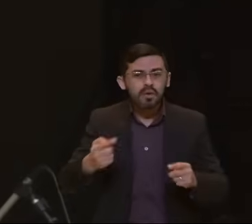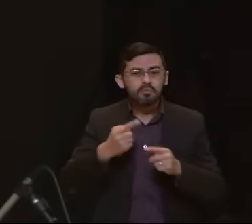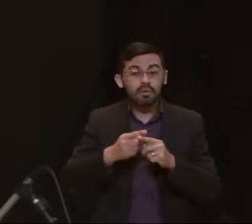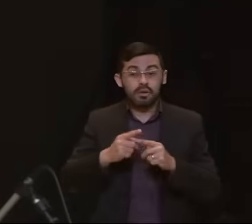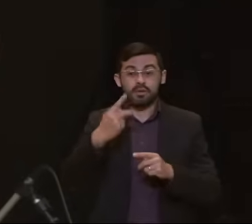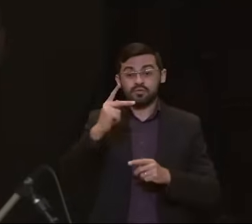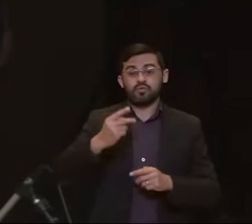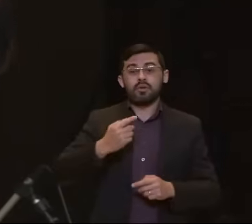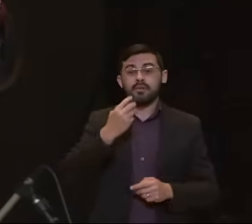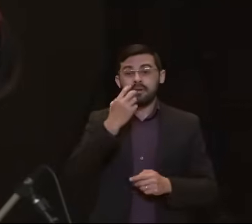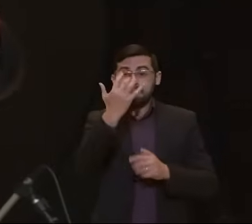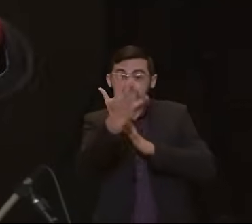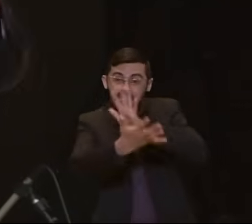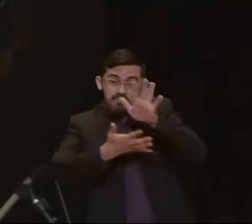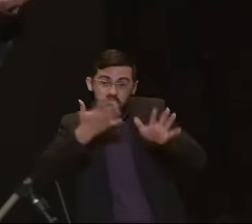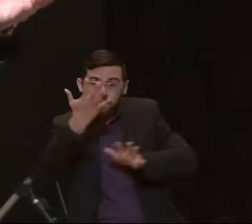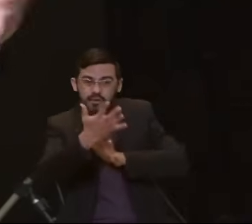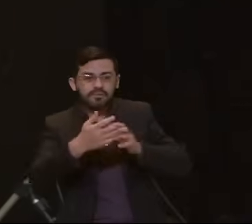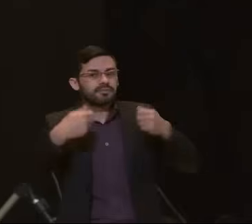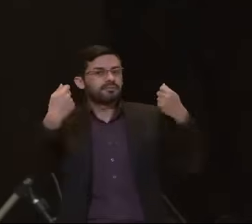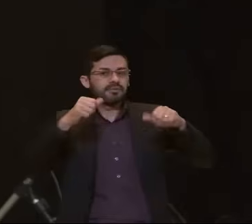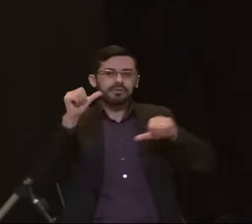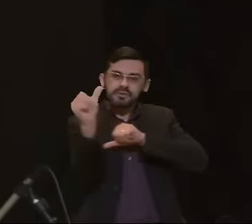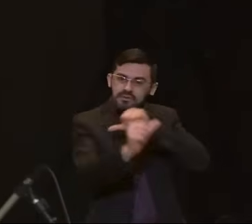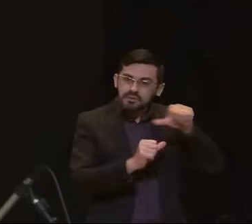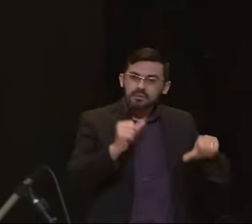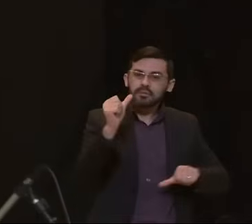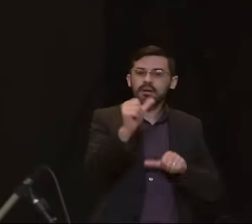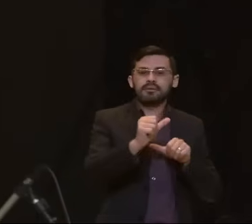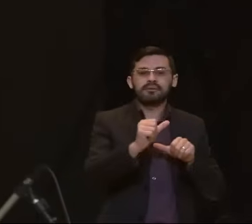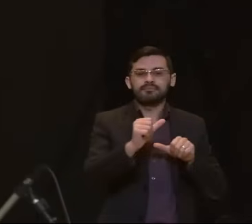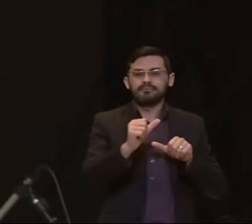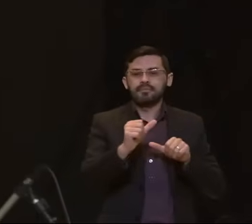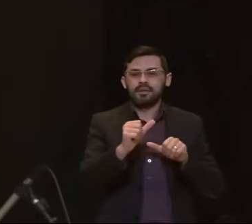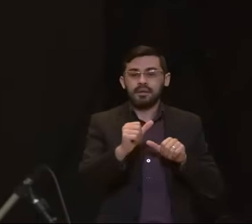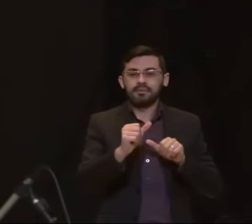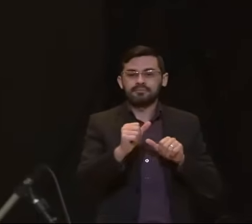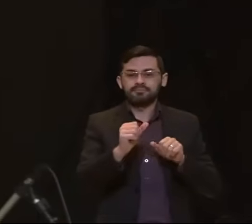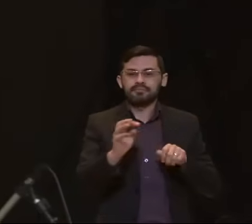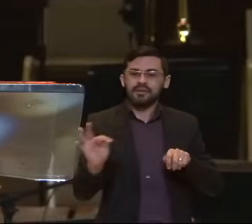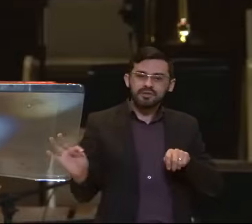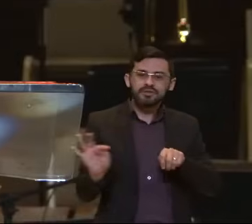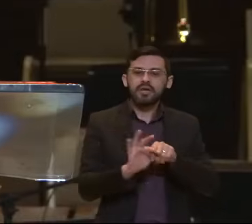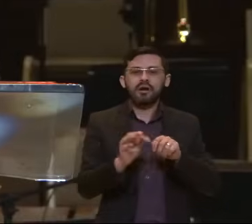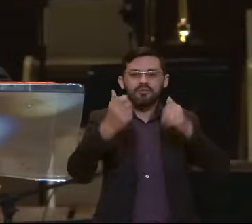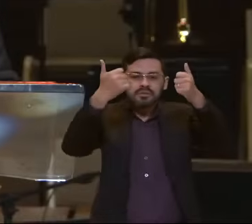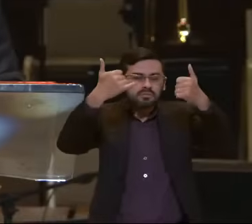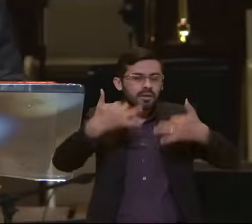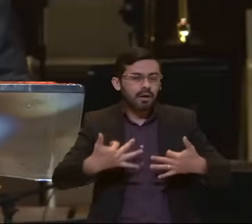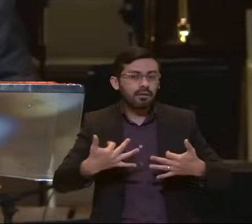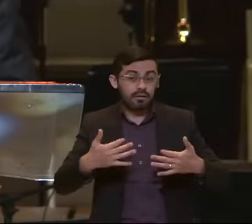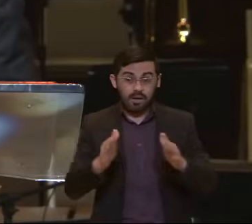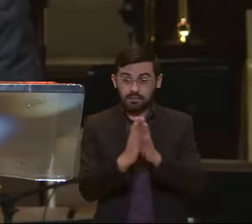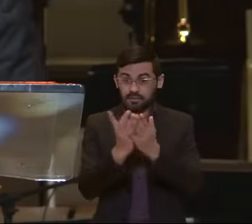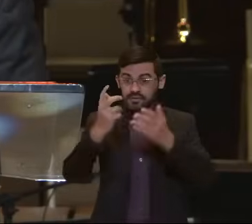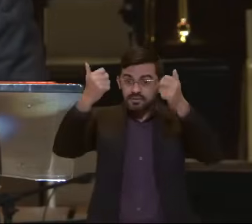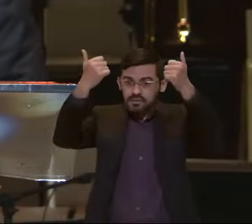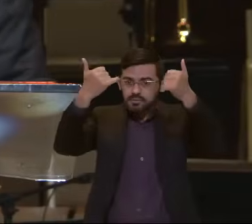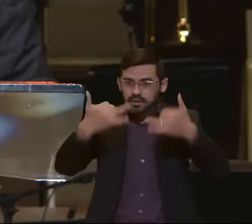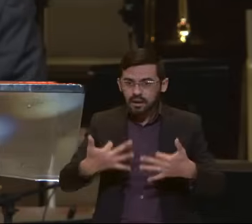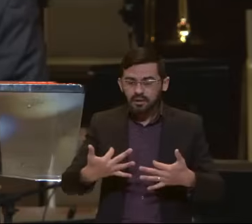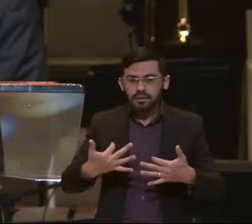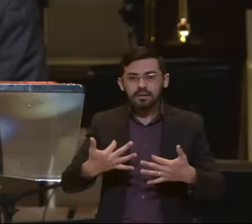vai ter que ser transformada. Está lá no livro de Tiago. A palavra de Deus vai dizer que se você era um